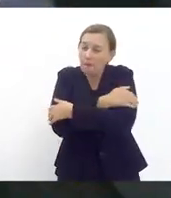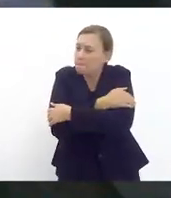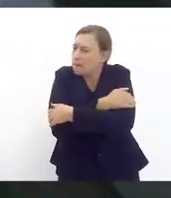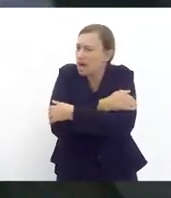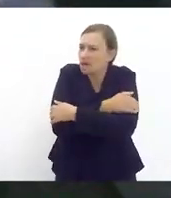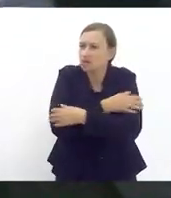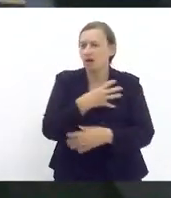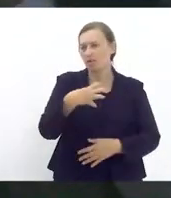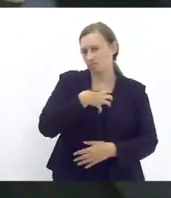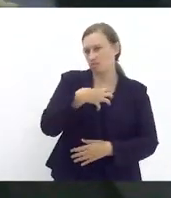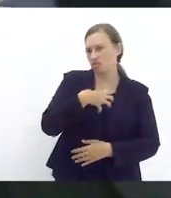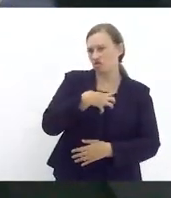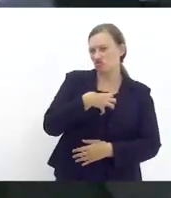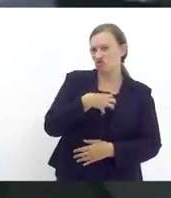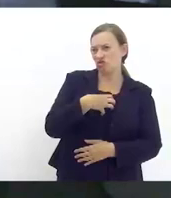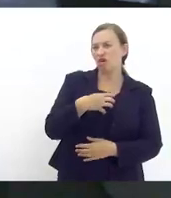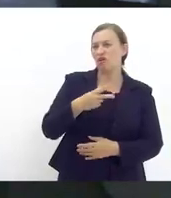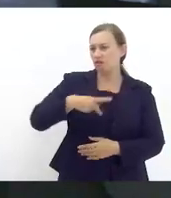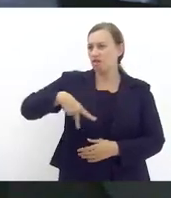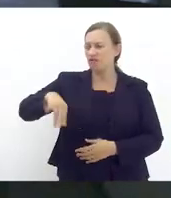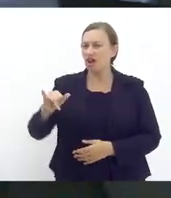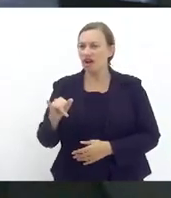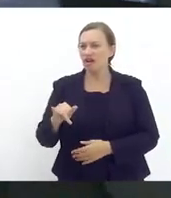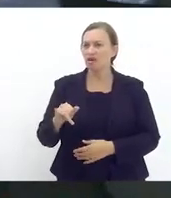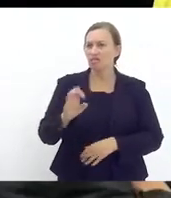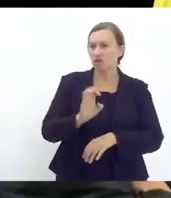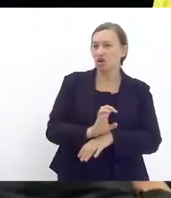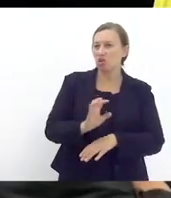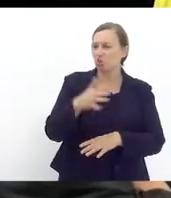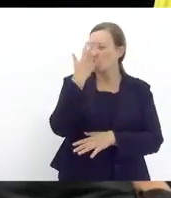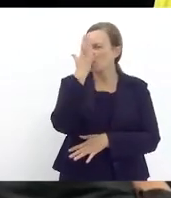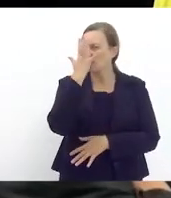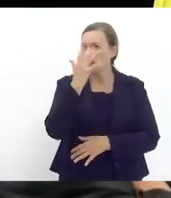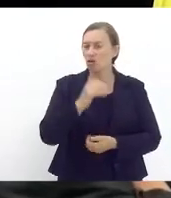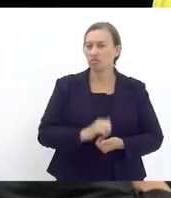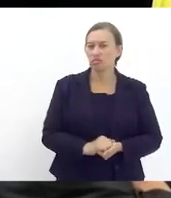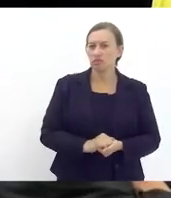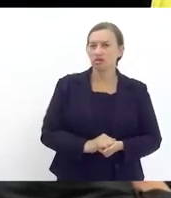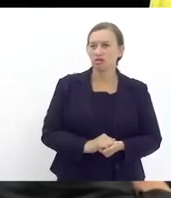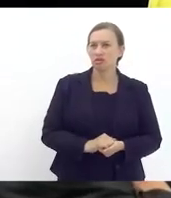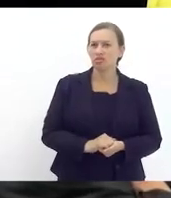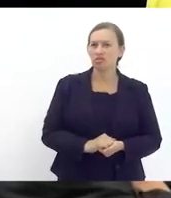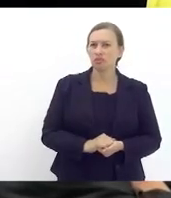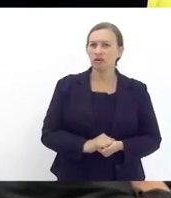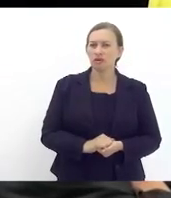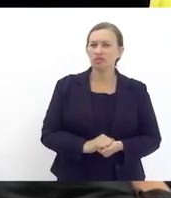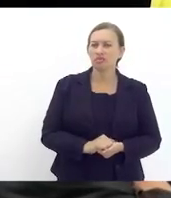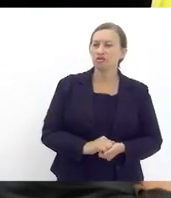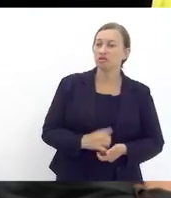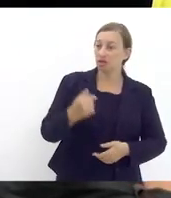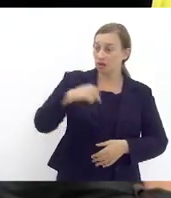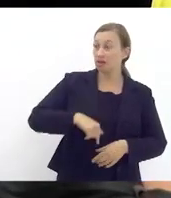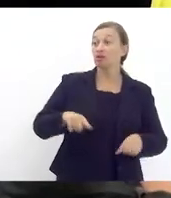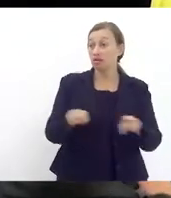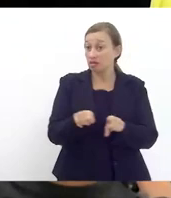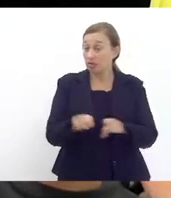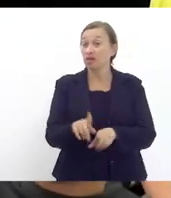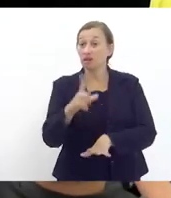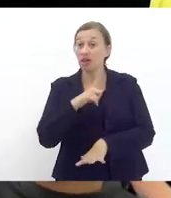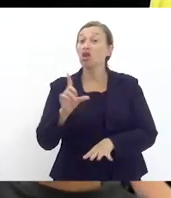que a Bahia tem que as pessoas vai para lá no carnaval aqui também tem só